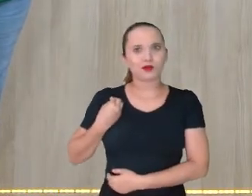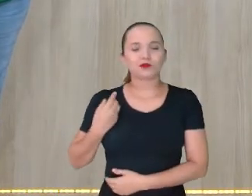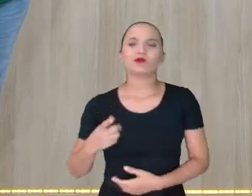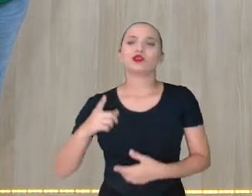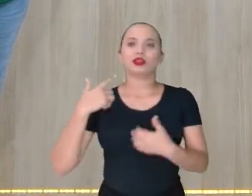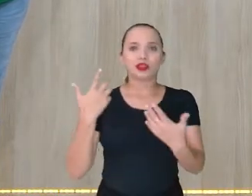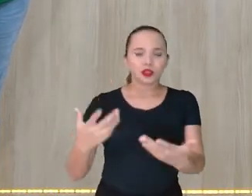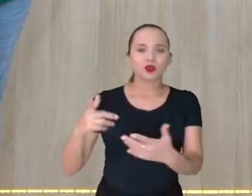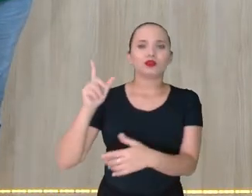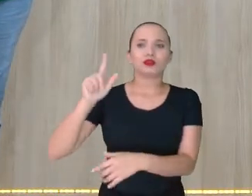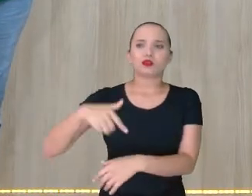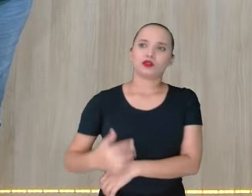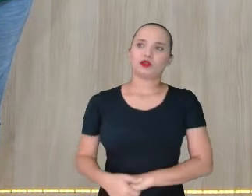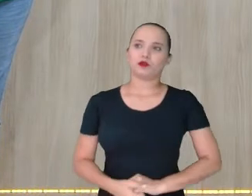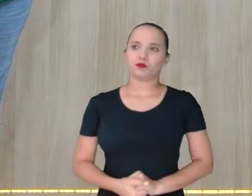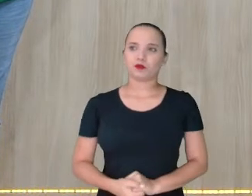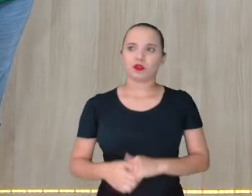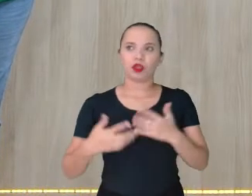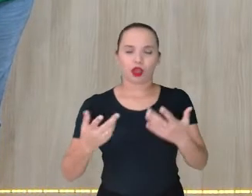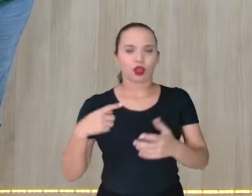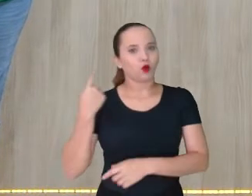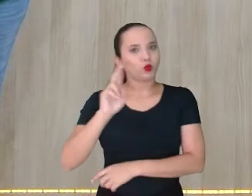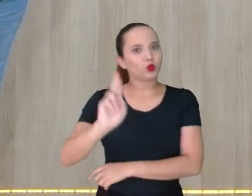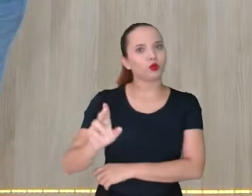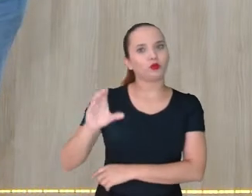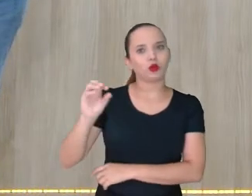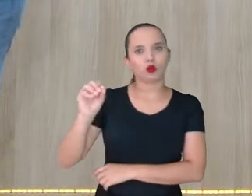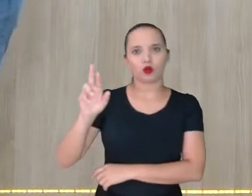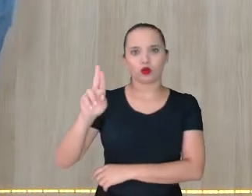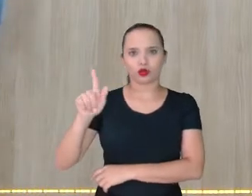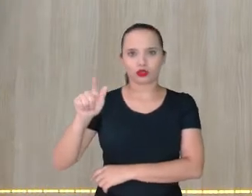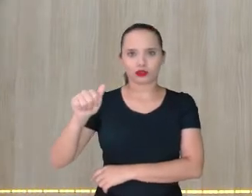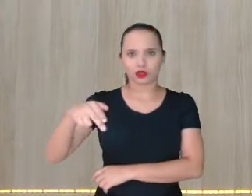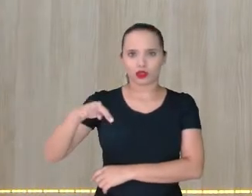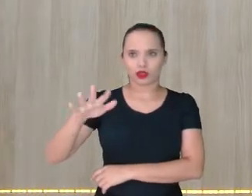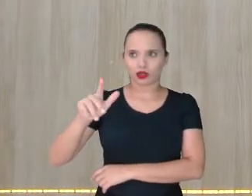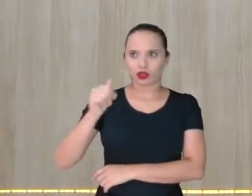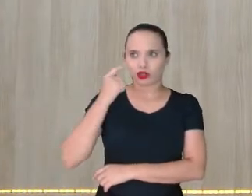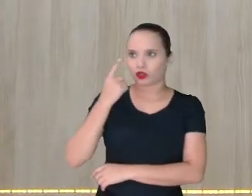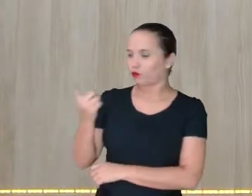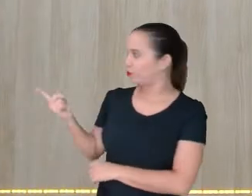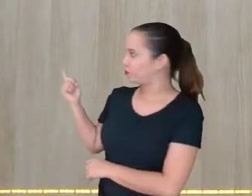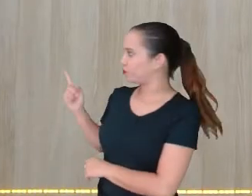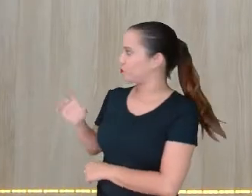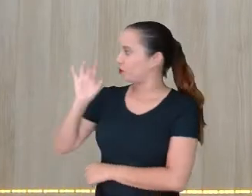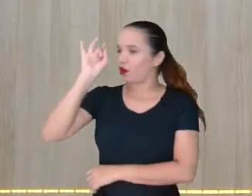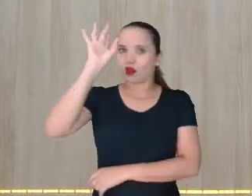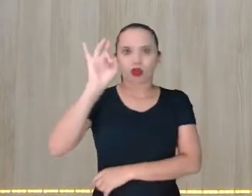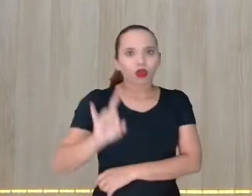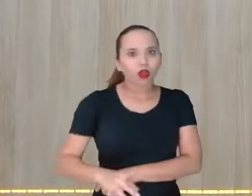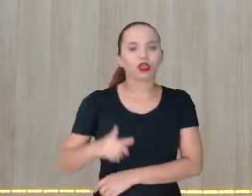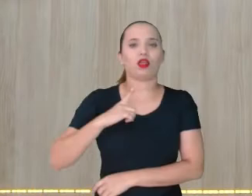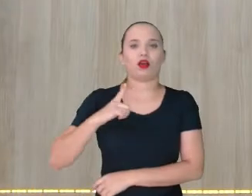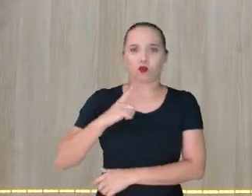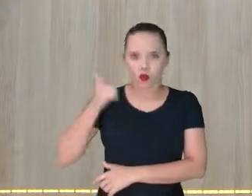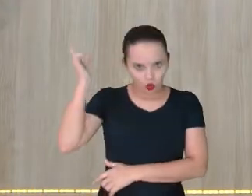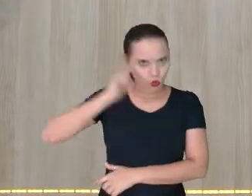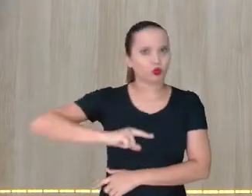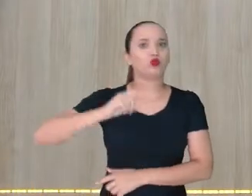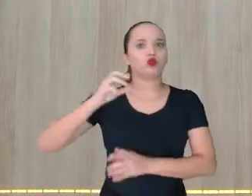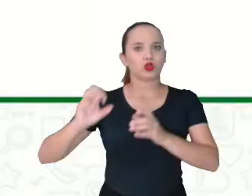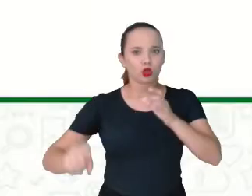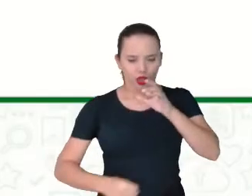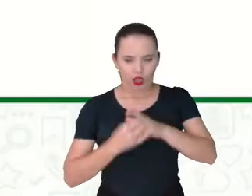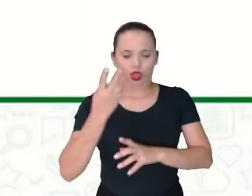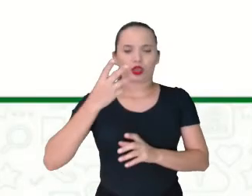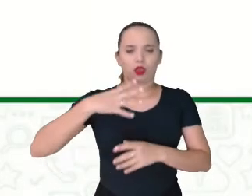os órgãozinhos da célula, tá certo? Que a gente chama de organela, tá? E aí, ó, cada célula tem o potencial de se reproduzir